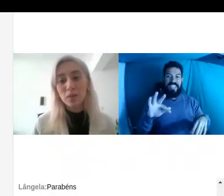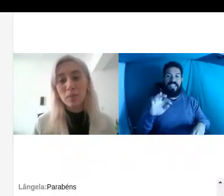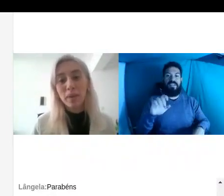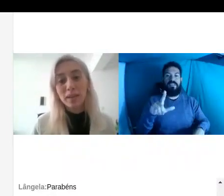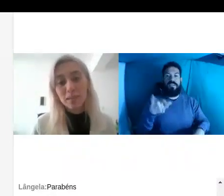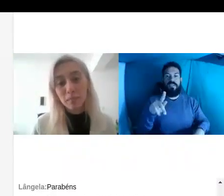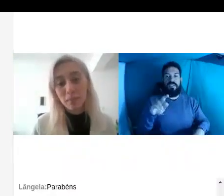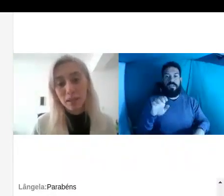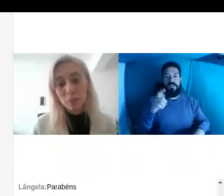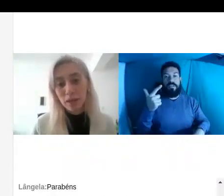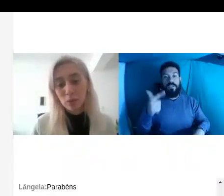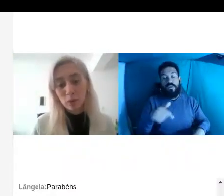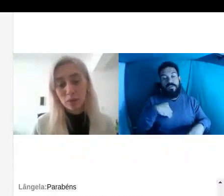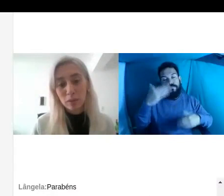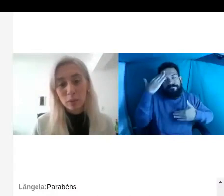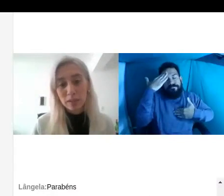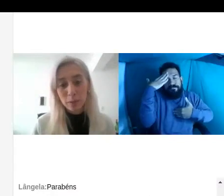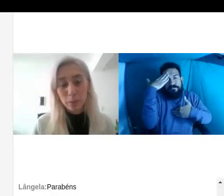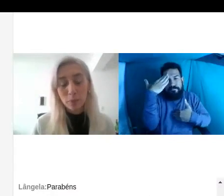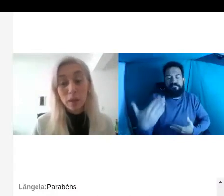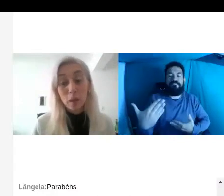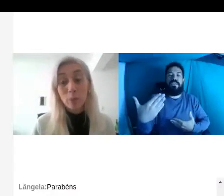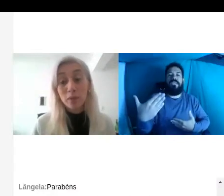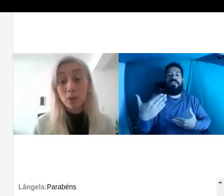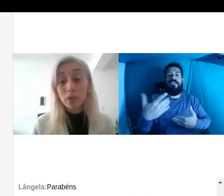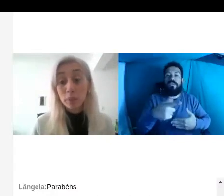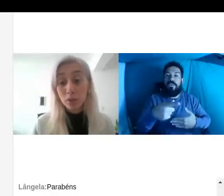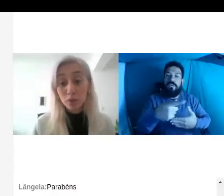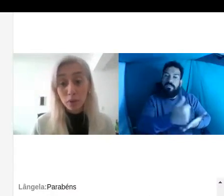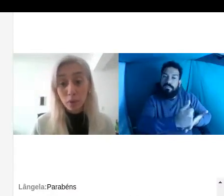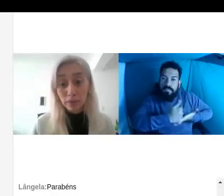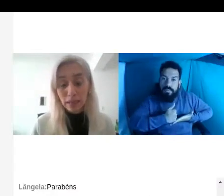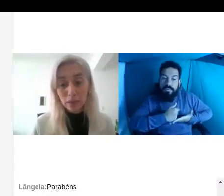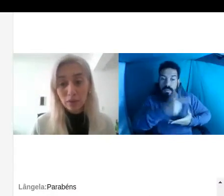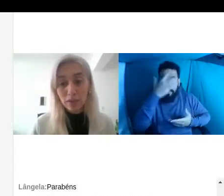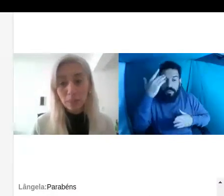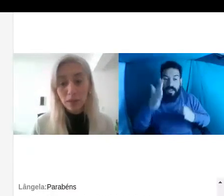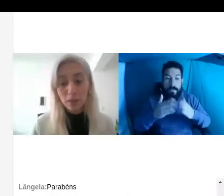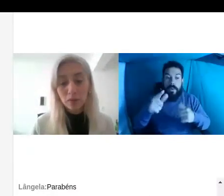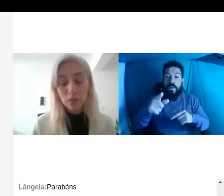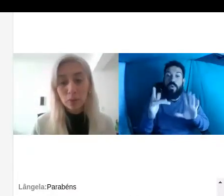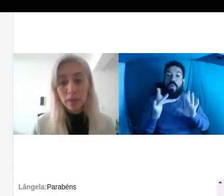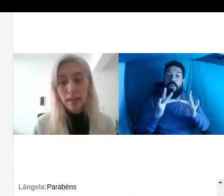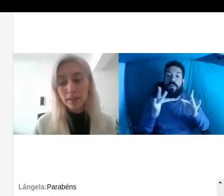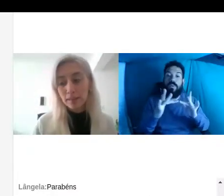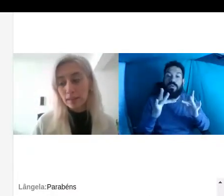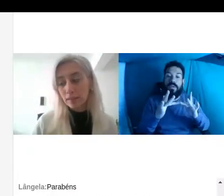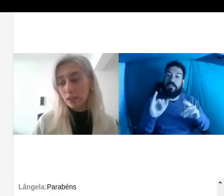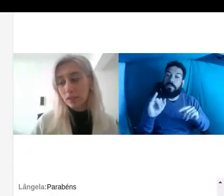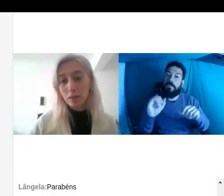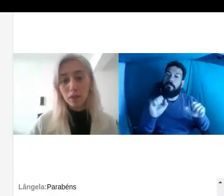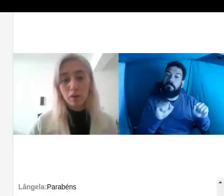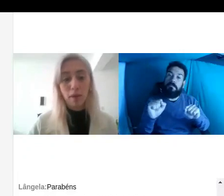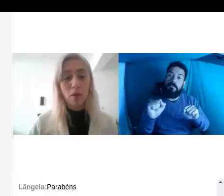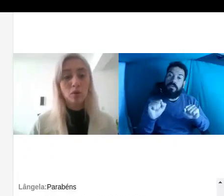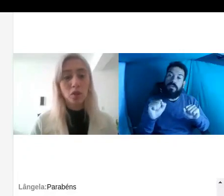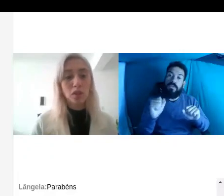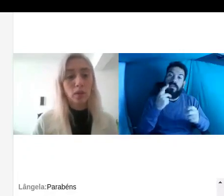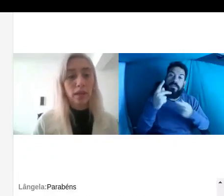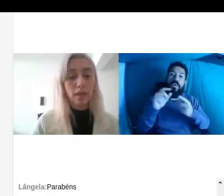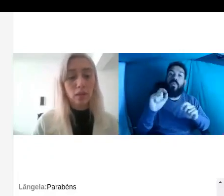agradeço imensamente pela tua contribuição. O pessoal está pedindo o teu contato, Felipe, então se tu puderes dizer o teu e-mail,